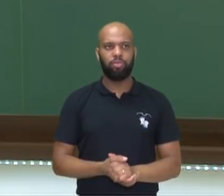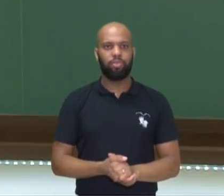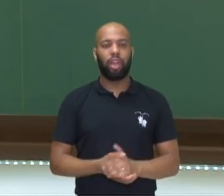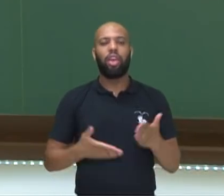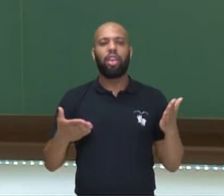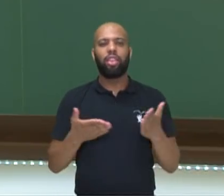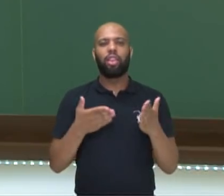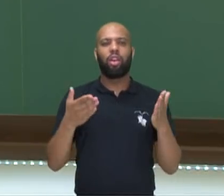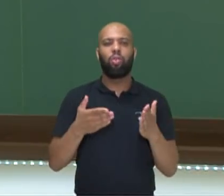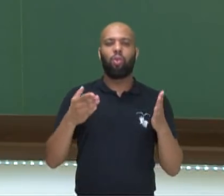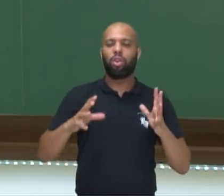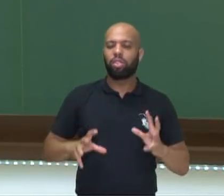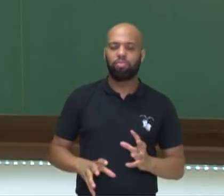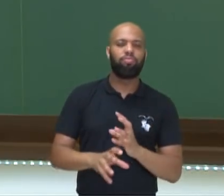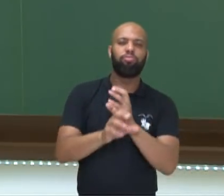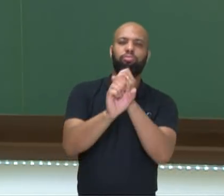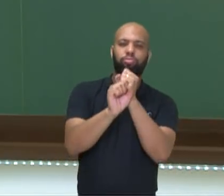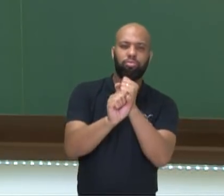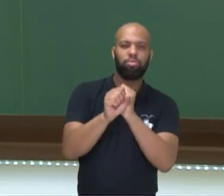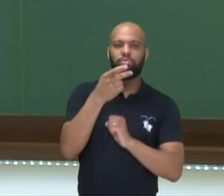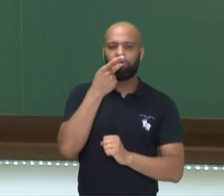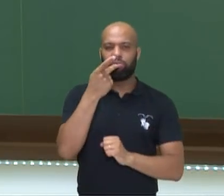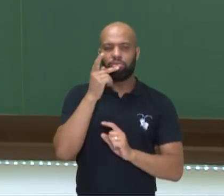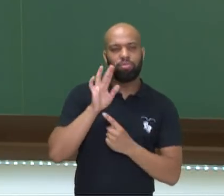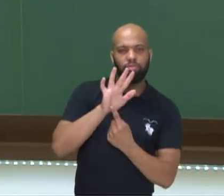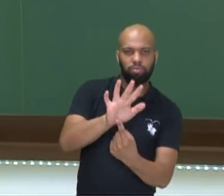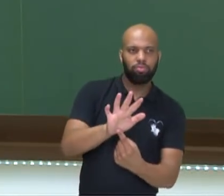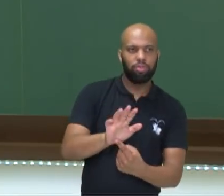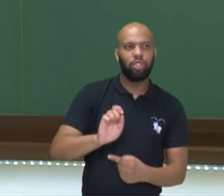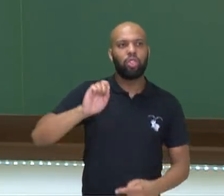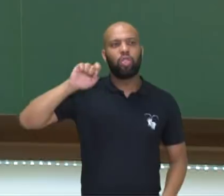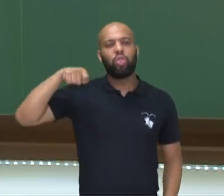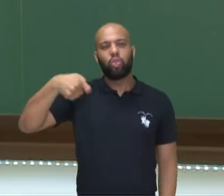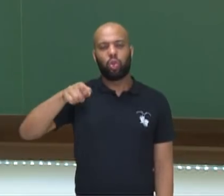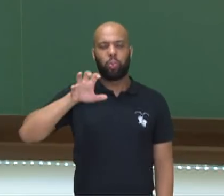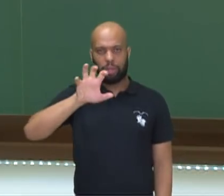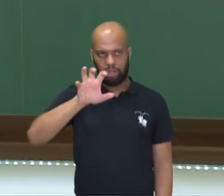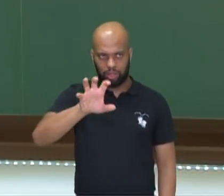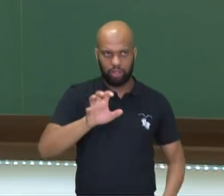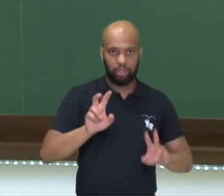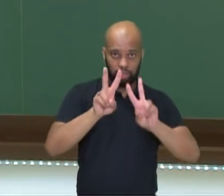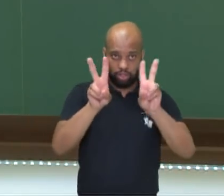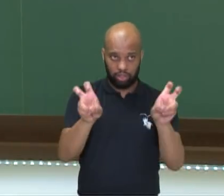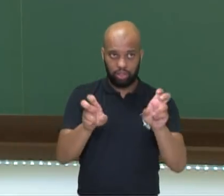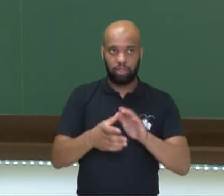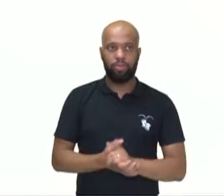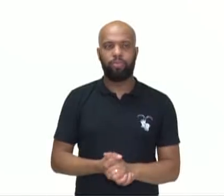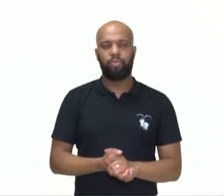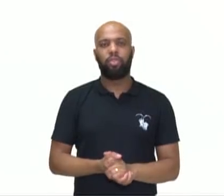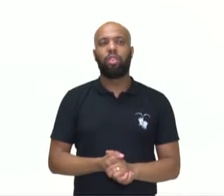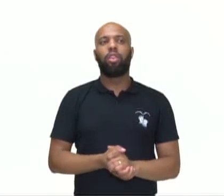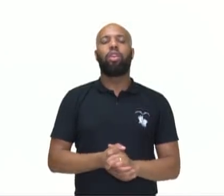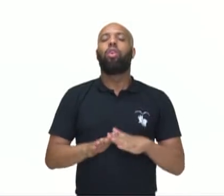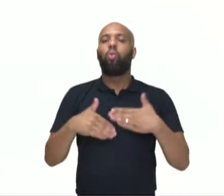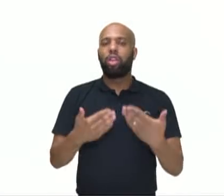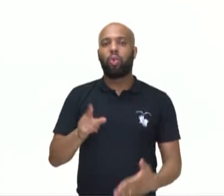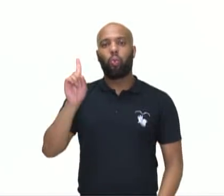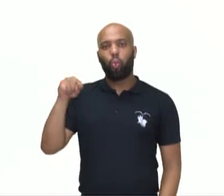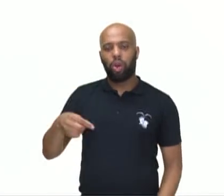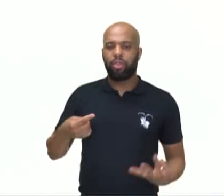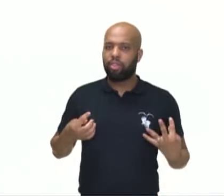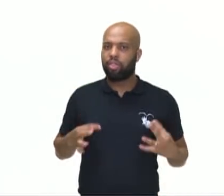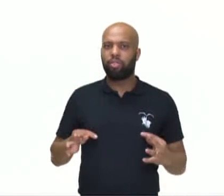Algumas considerações que eu acho interessante a gente fazer ainda com relação à realidade virtual. Por serem equipamentos